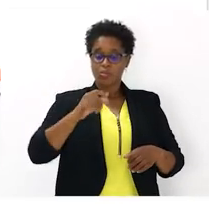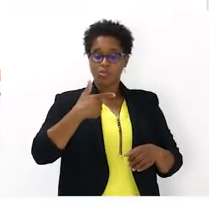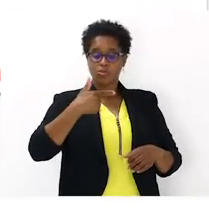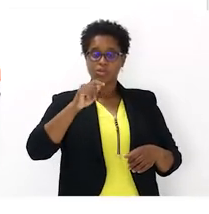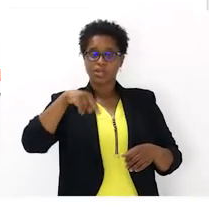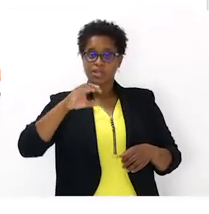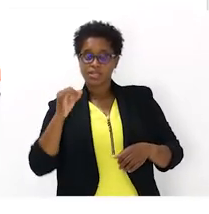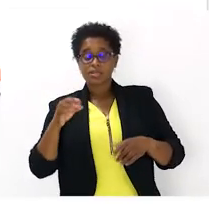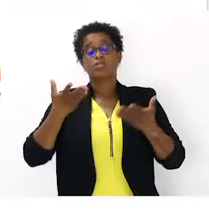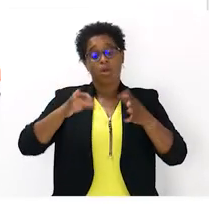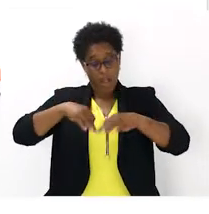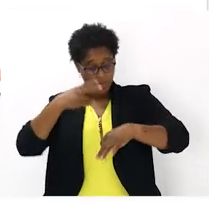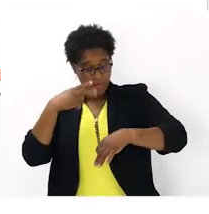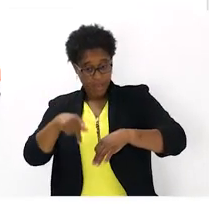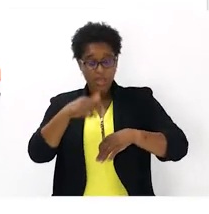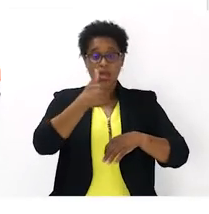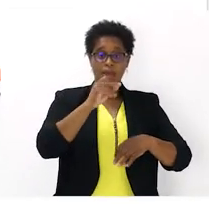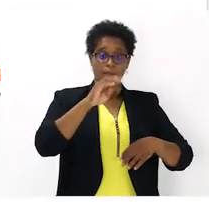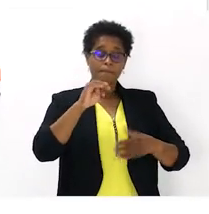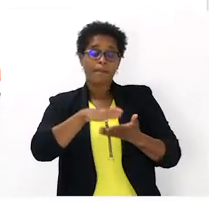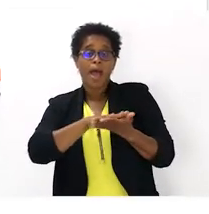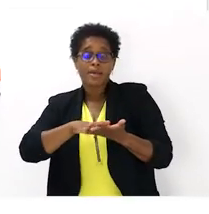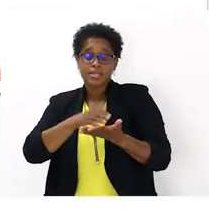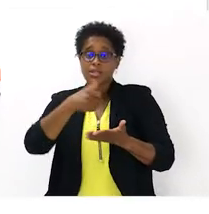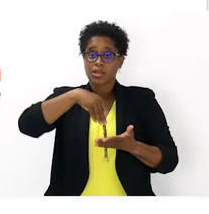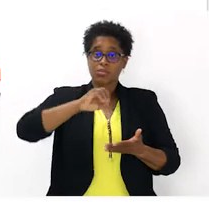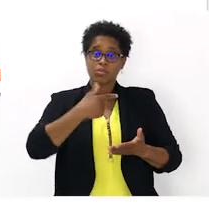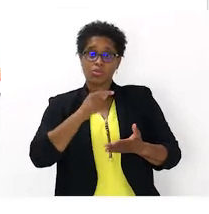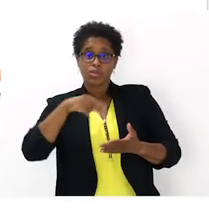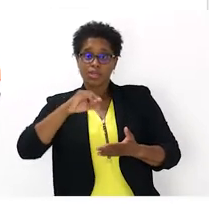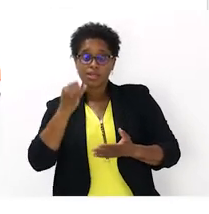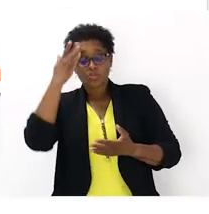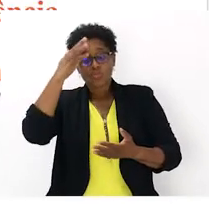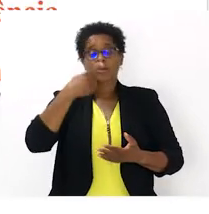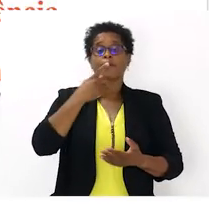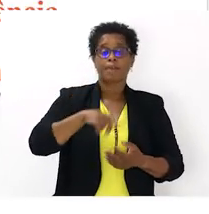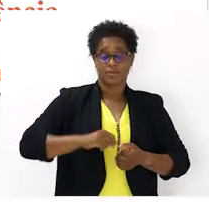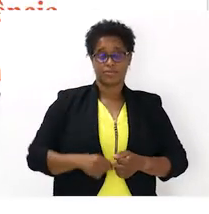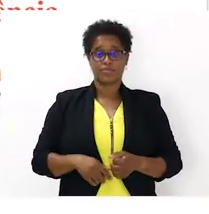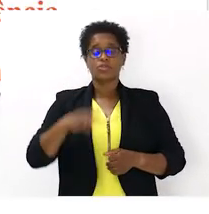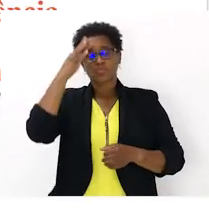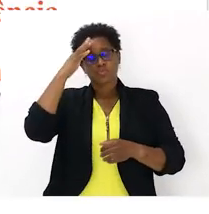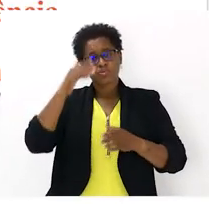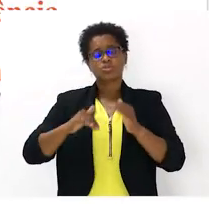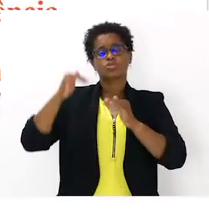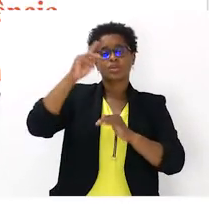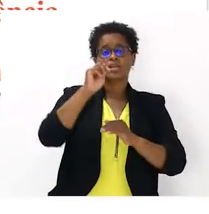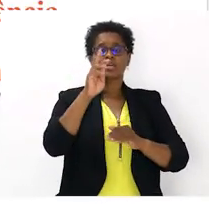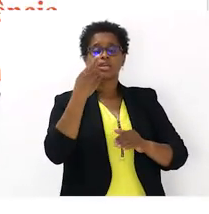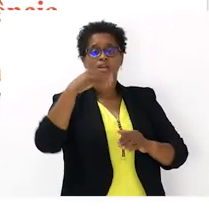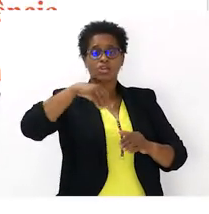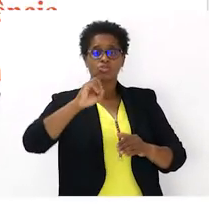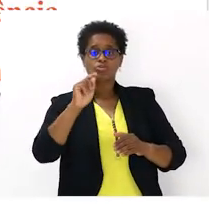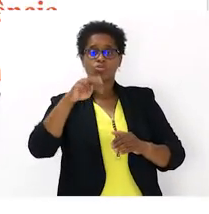Acabamos de ver aqui que a base da potência é o número que se repete. O expoente da potência é o número